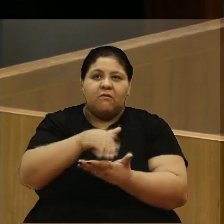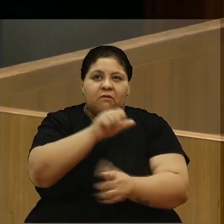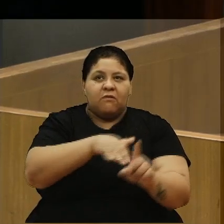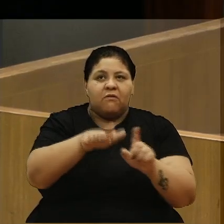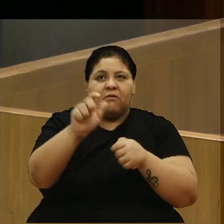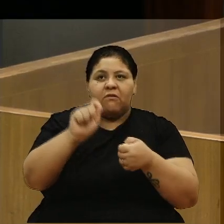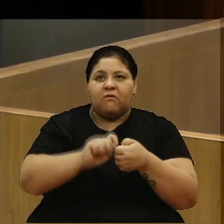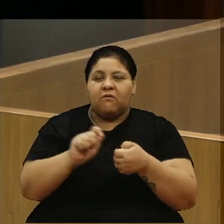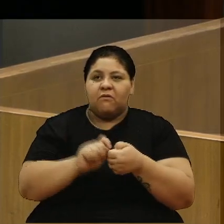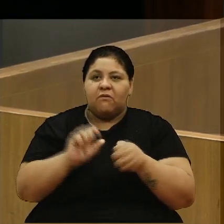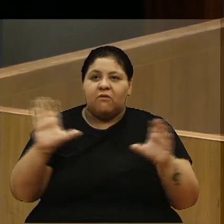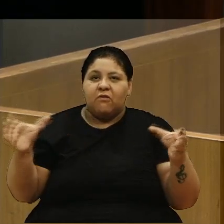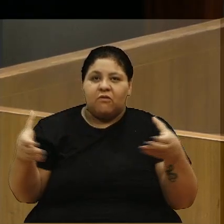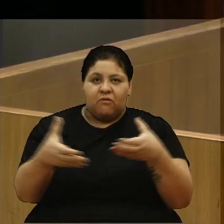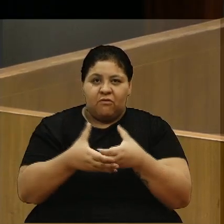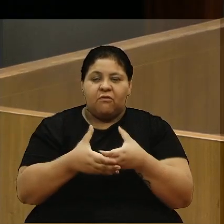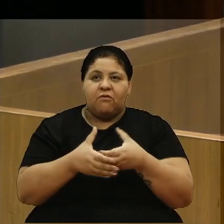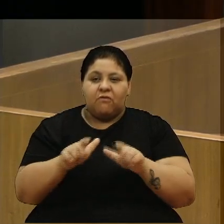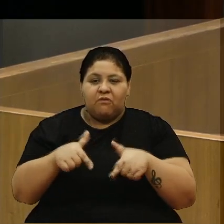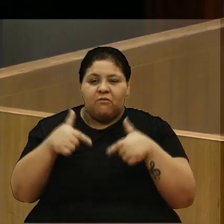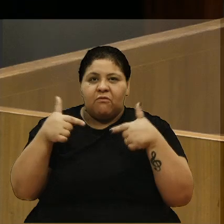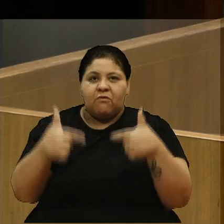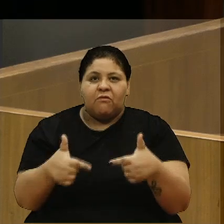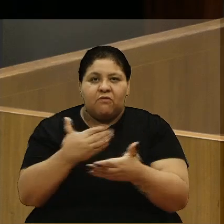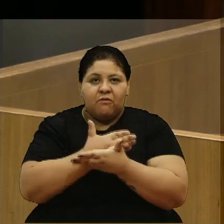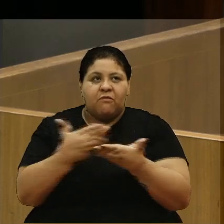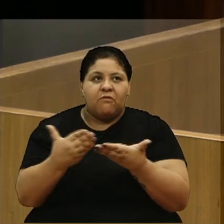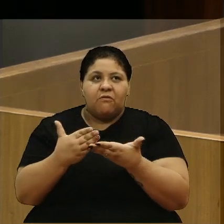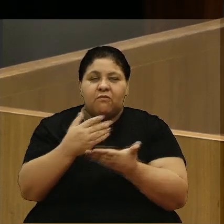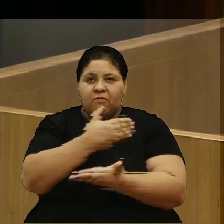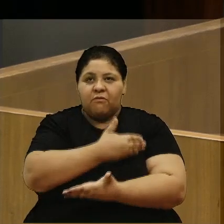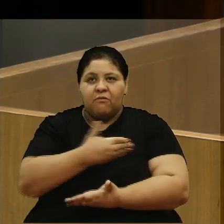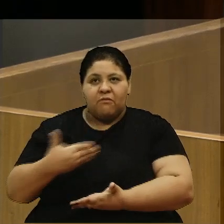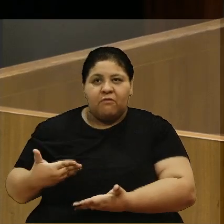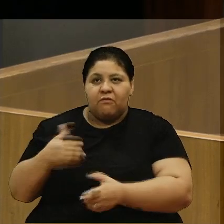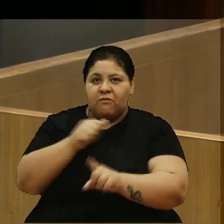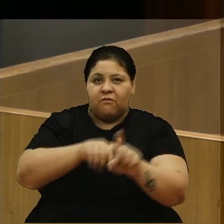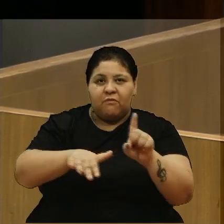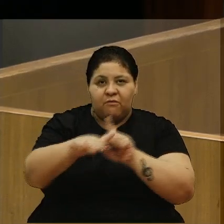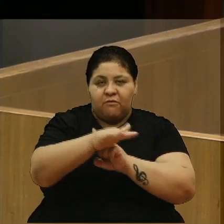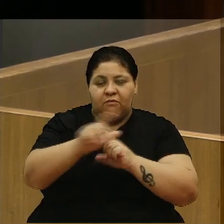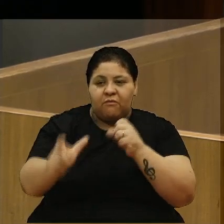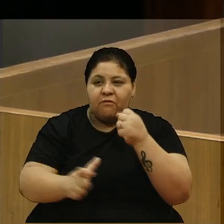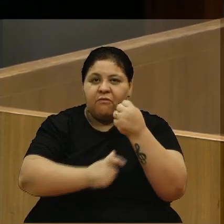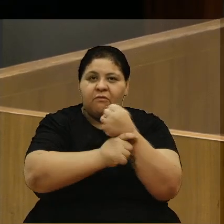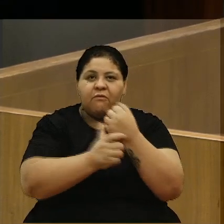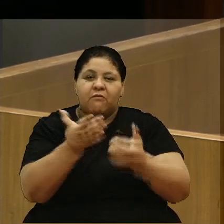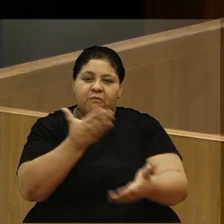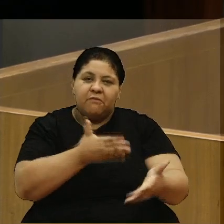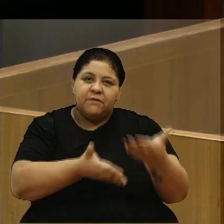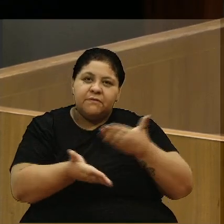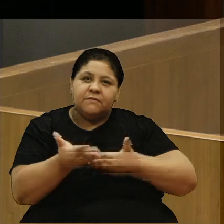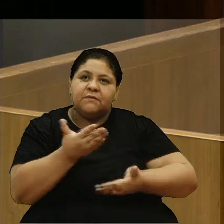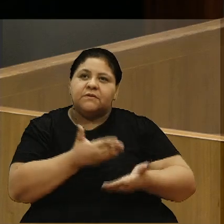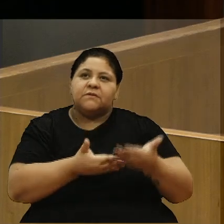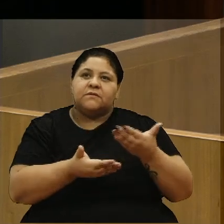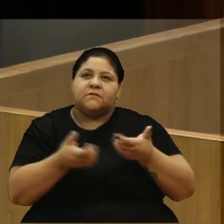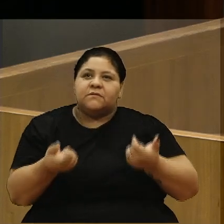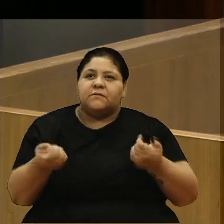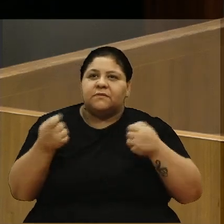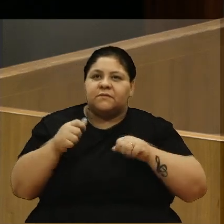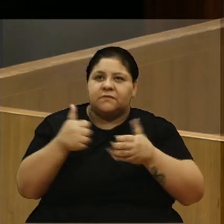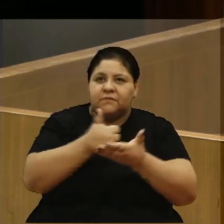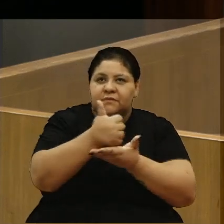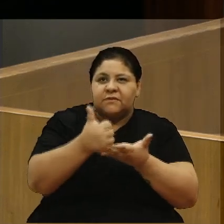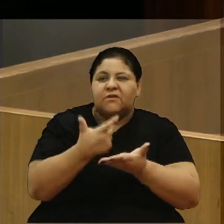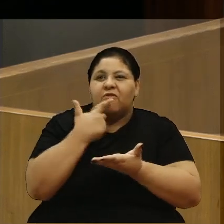realizada através de um conjunto integrado de ações de iniciativa pública e da sociedade para garantir o atendimento às necessidades